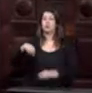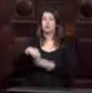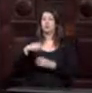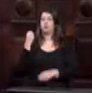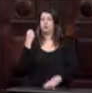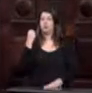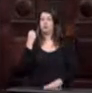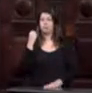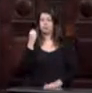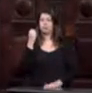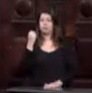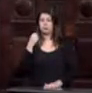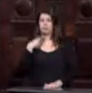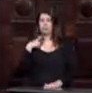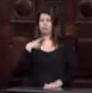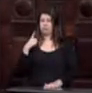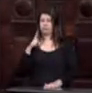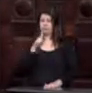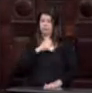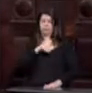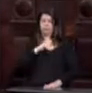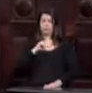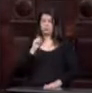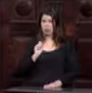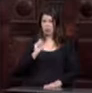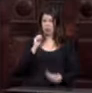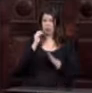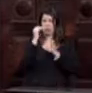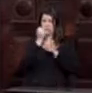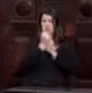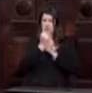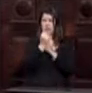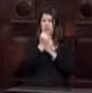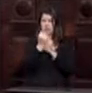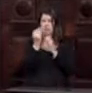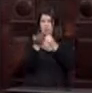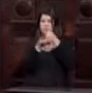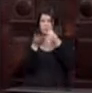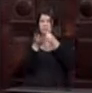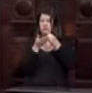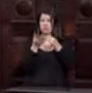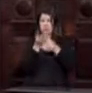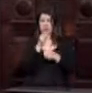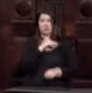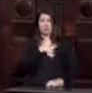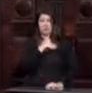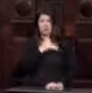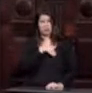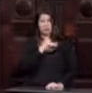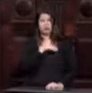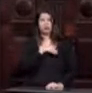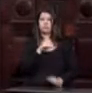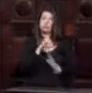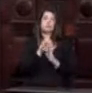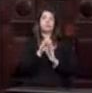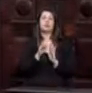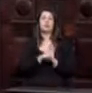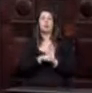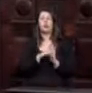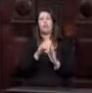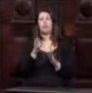poderes que ganham acima do teto salarial constitucional